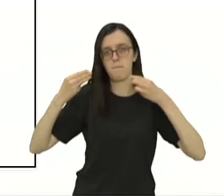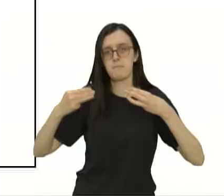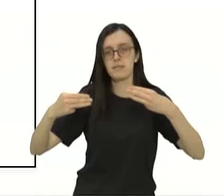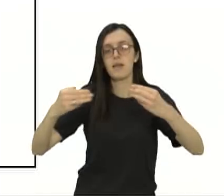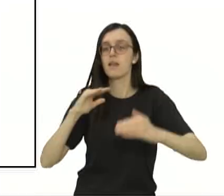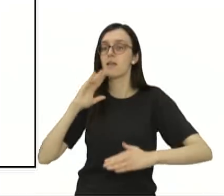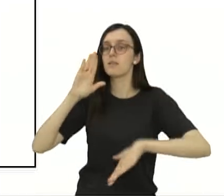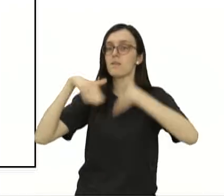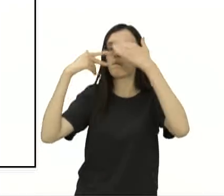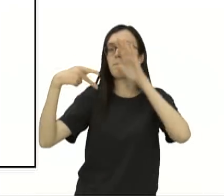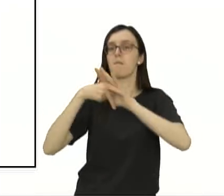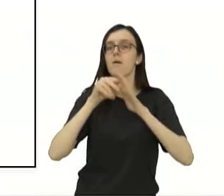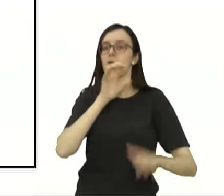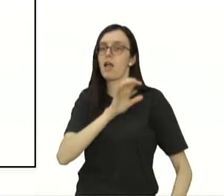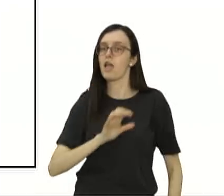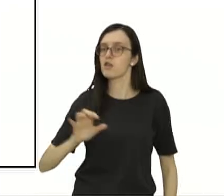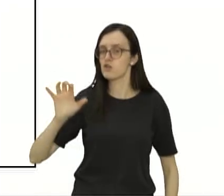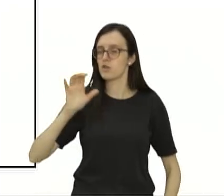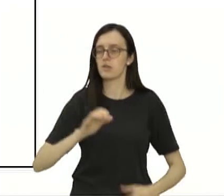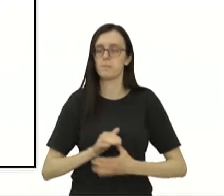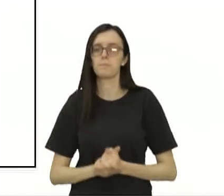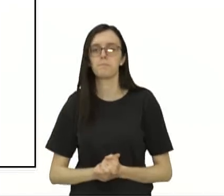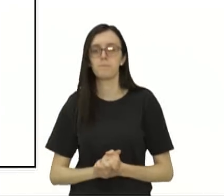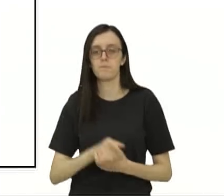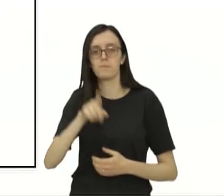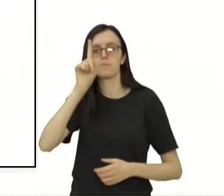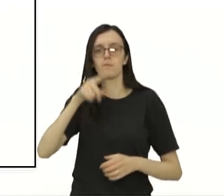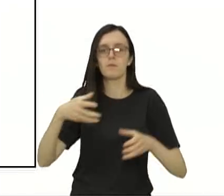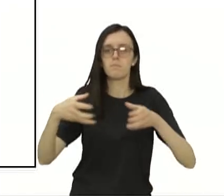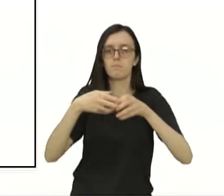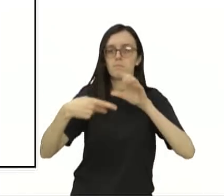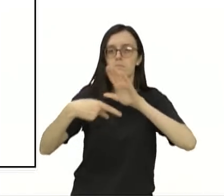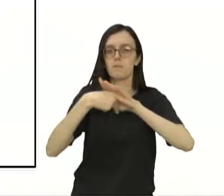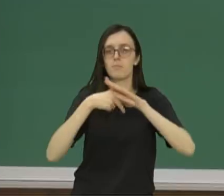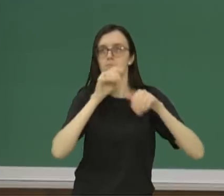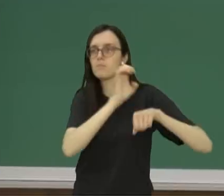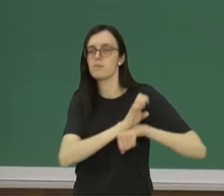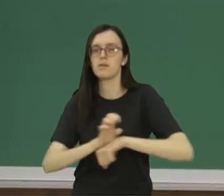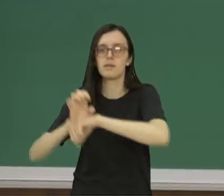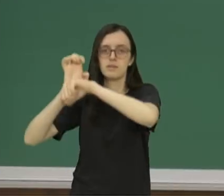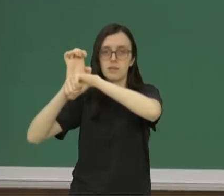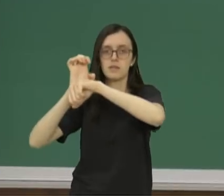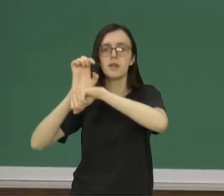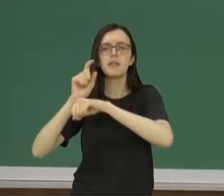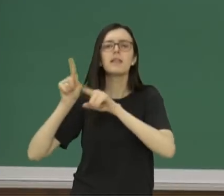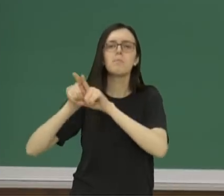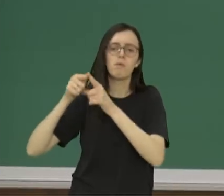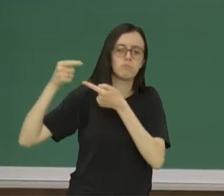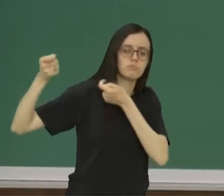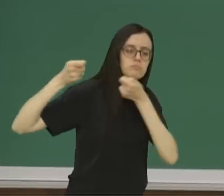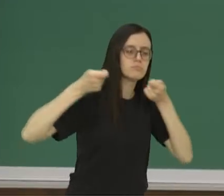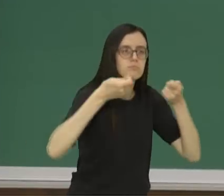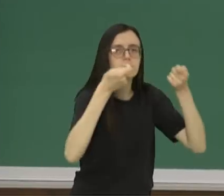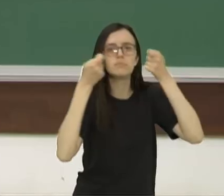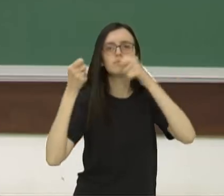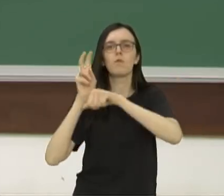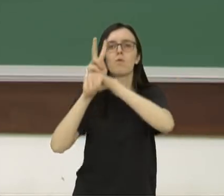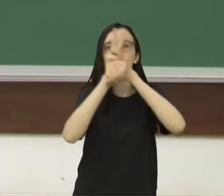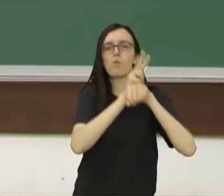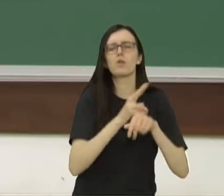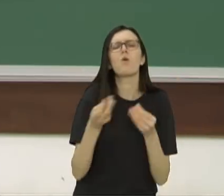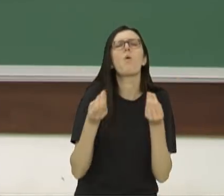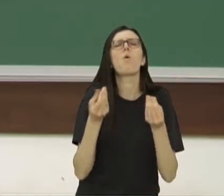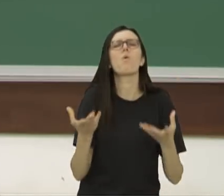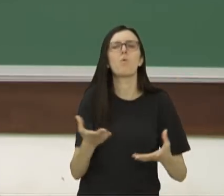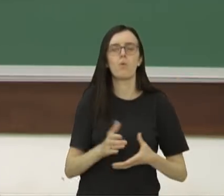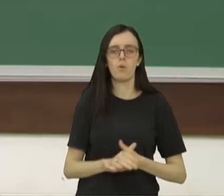o Ministério do Desenvolvimento Regional é um órgão federativo que cuida dessas políticas regionais. Como que ele